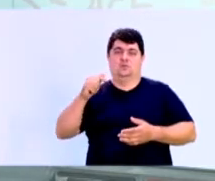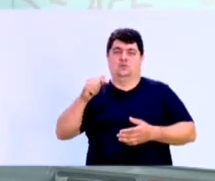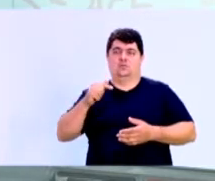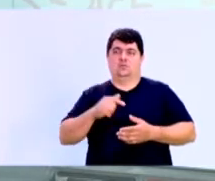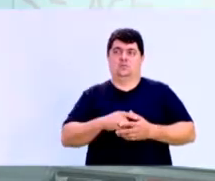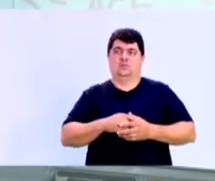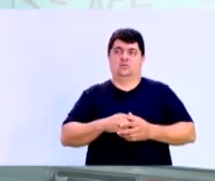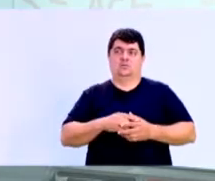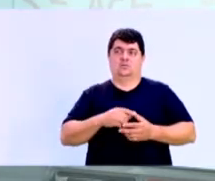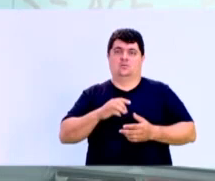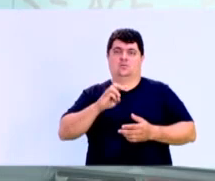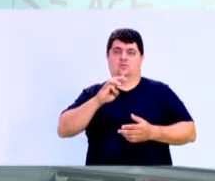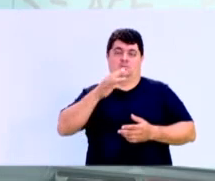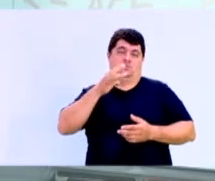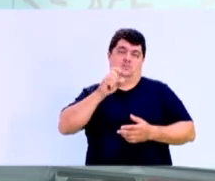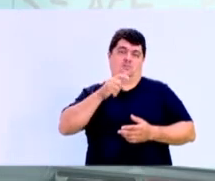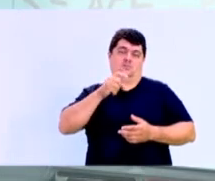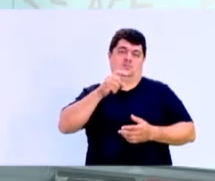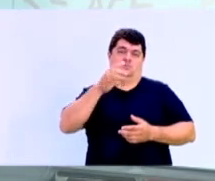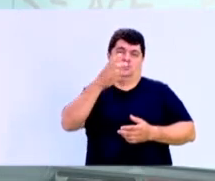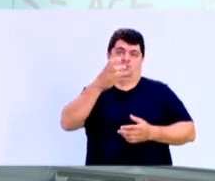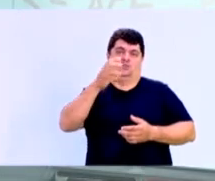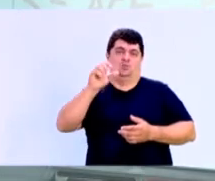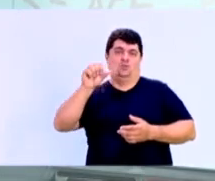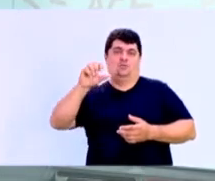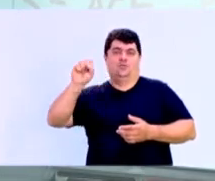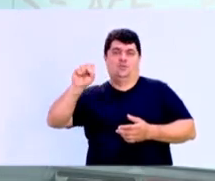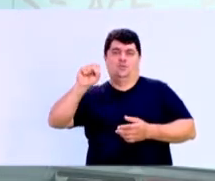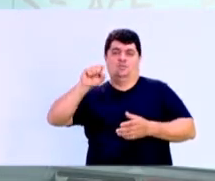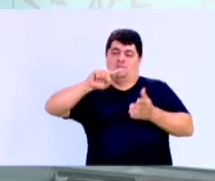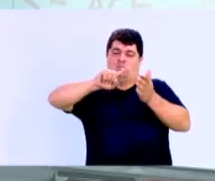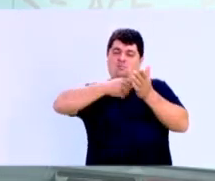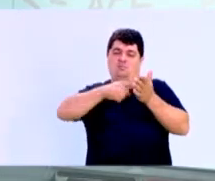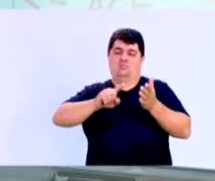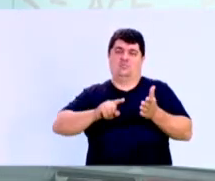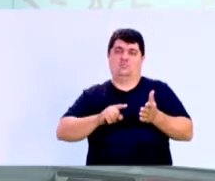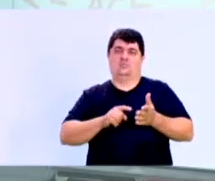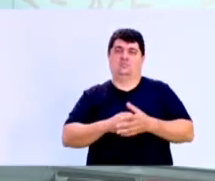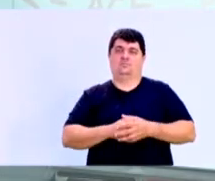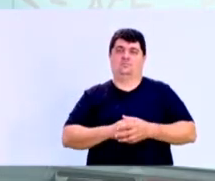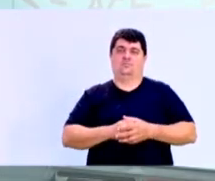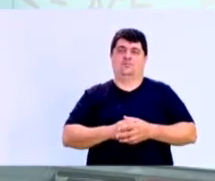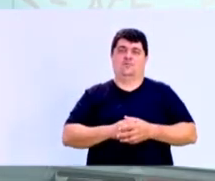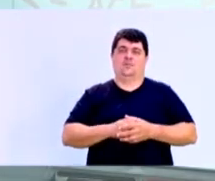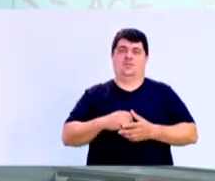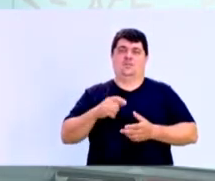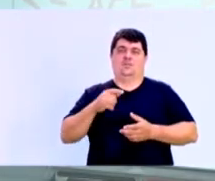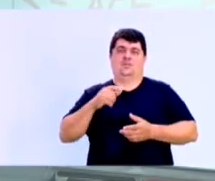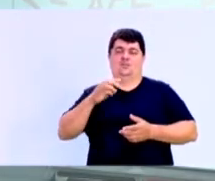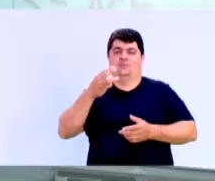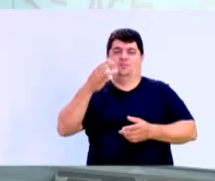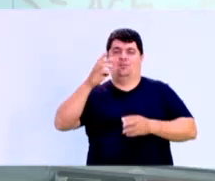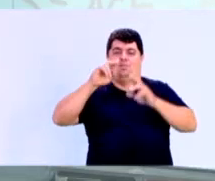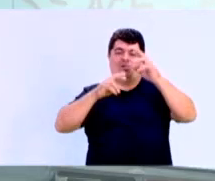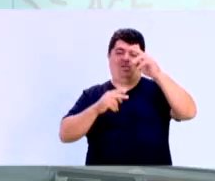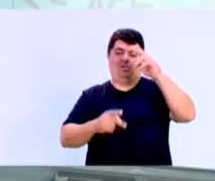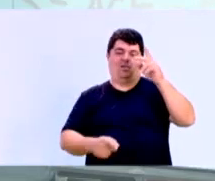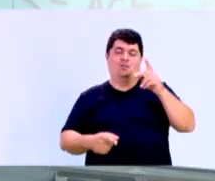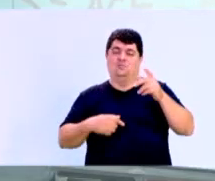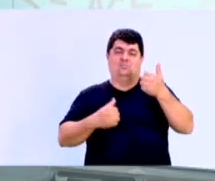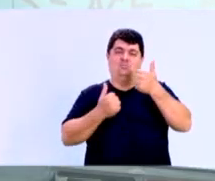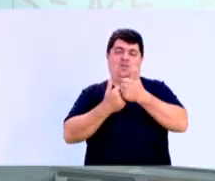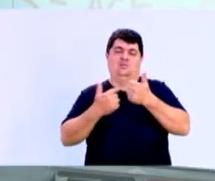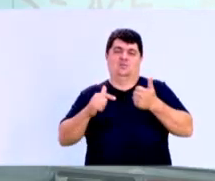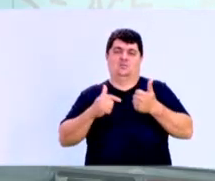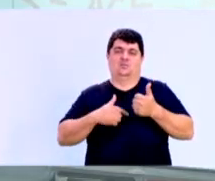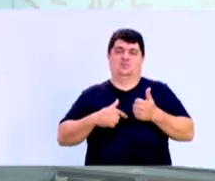resposta 35,98. Vai nela, né? Vai nela, não vai ter lá 35,98, 35,97,